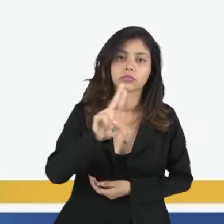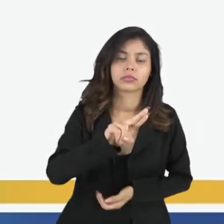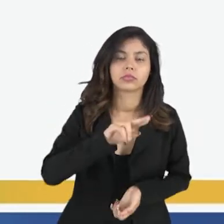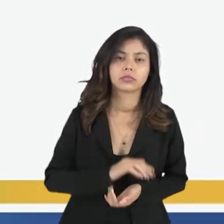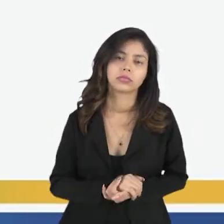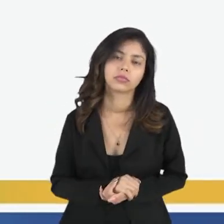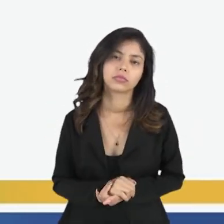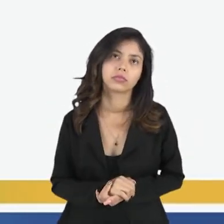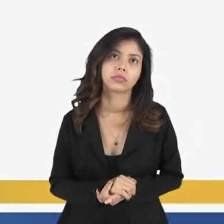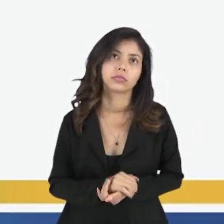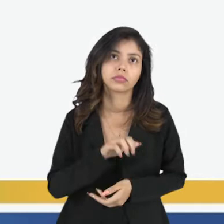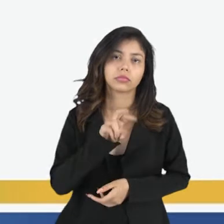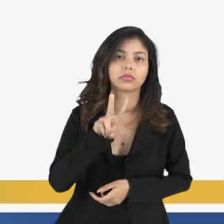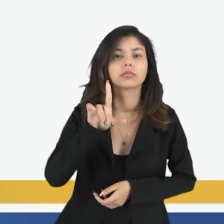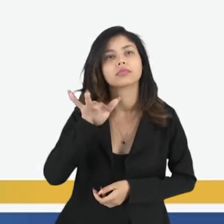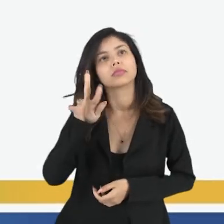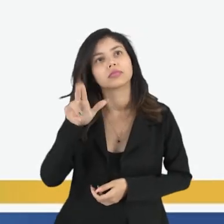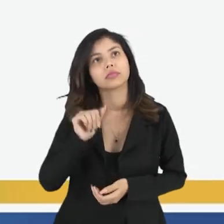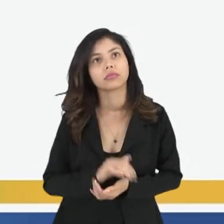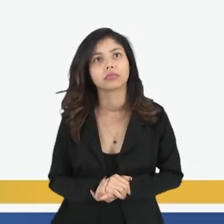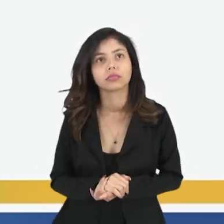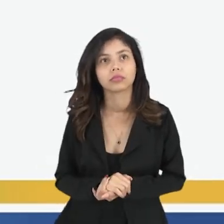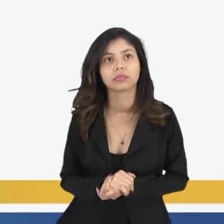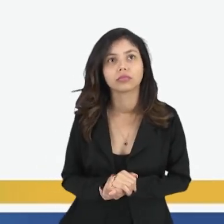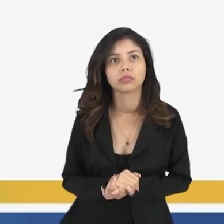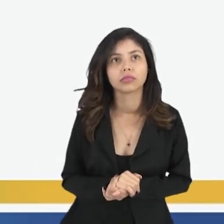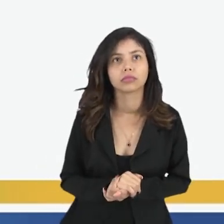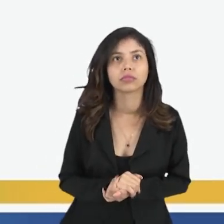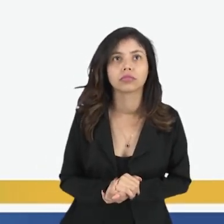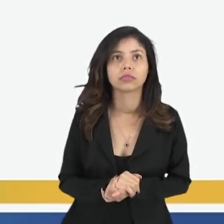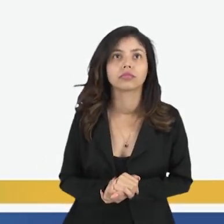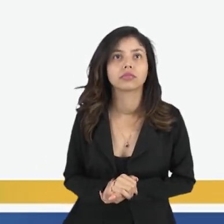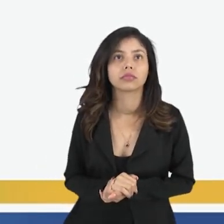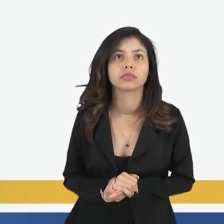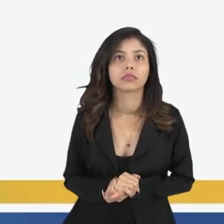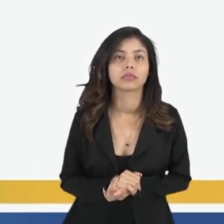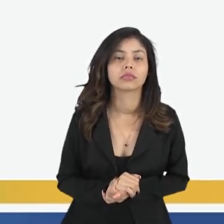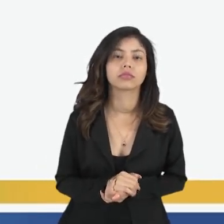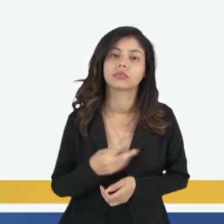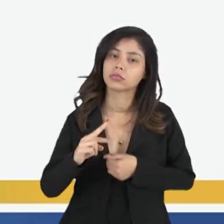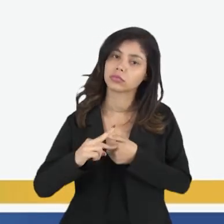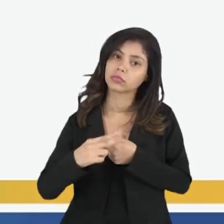utilização das válvulas, certo? E aí, por